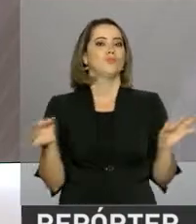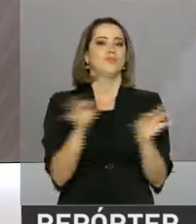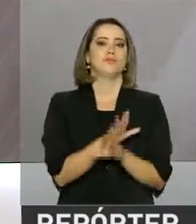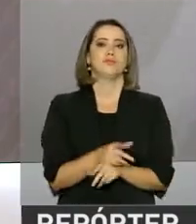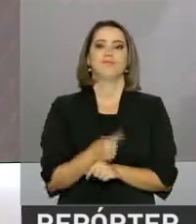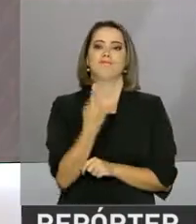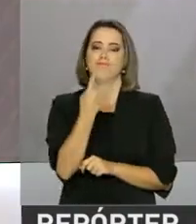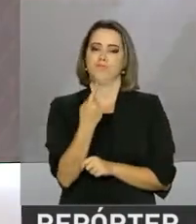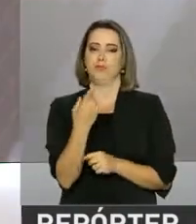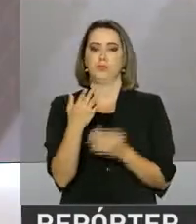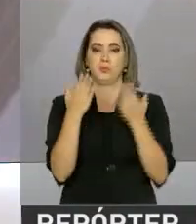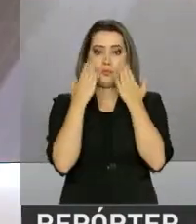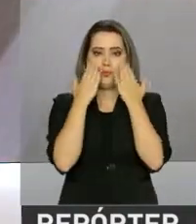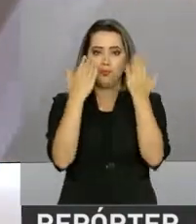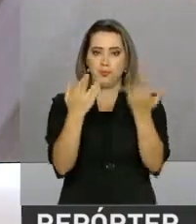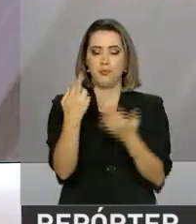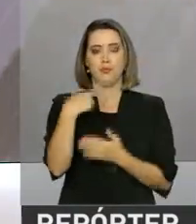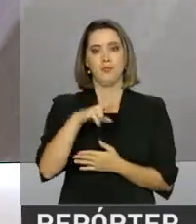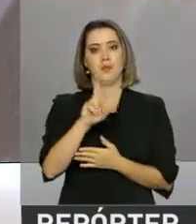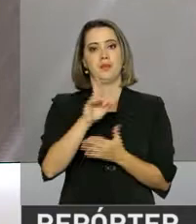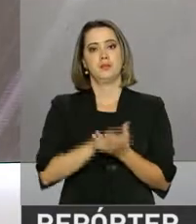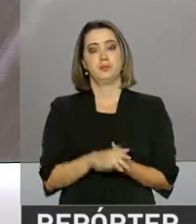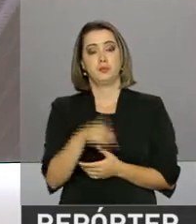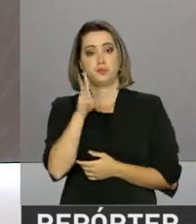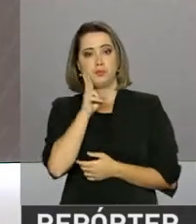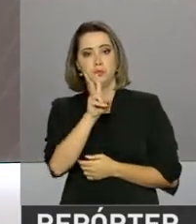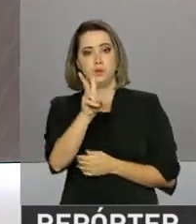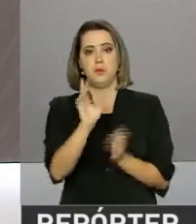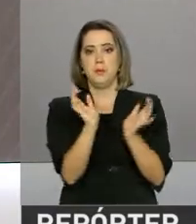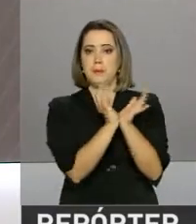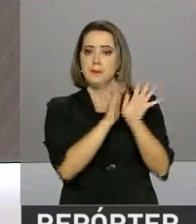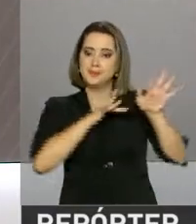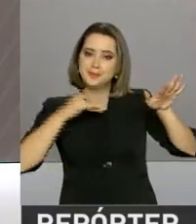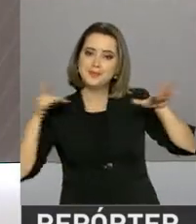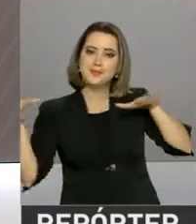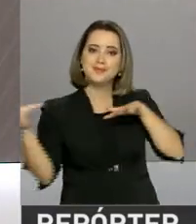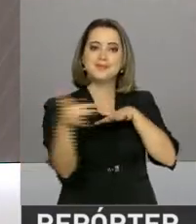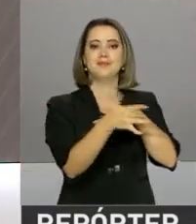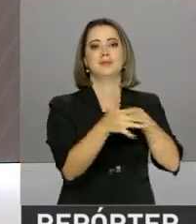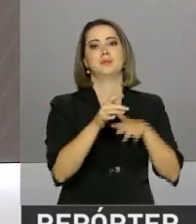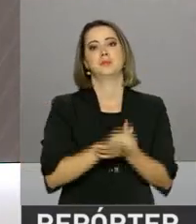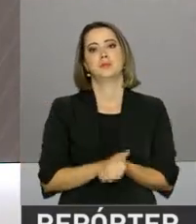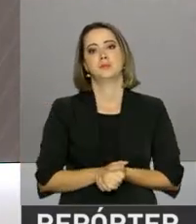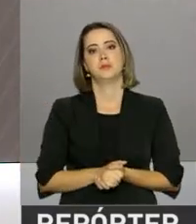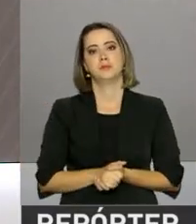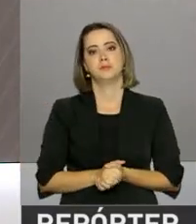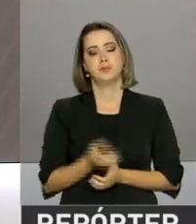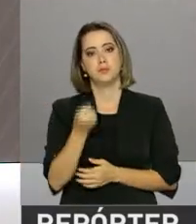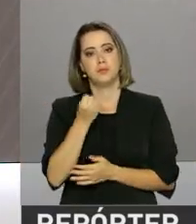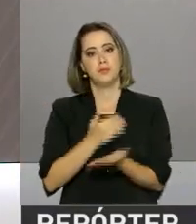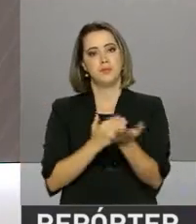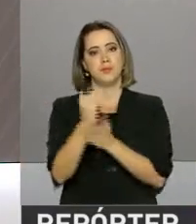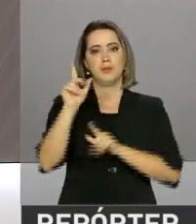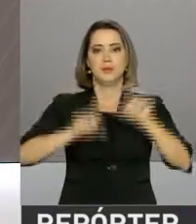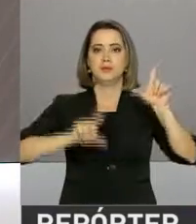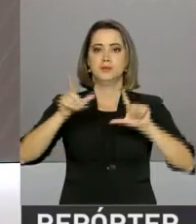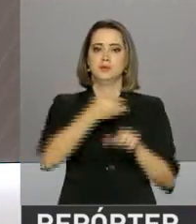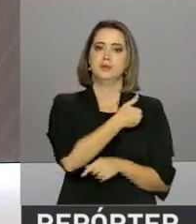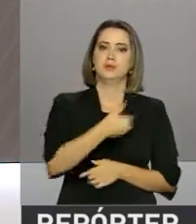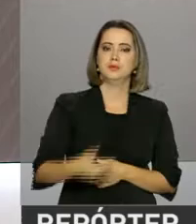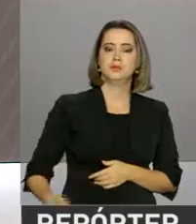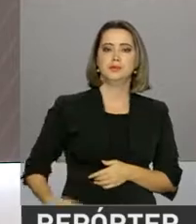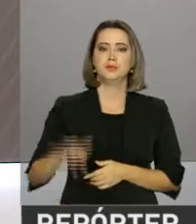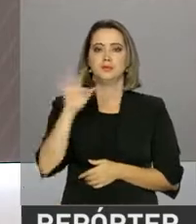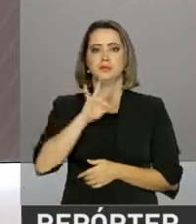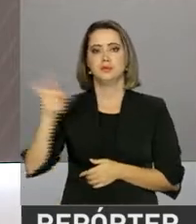na próxima edição do repórter nbr você acompanha as novidades também pelas nossas redes sociais continue com a gente aqui na nbr